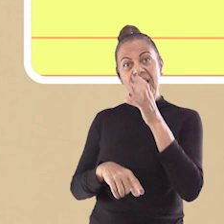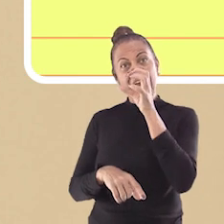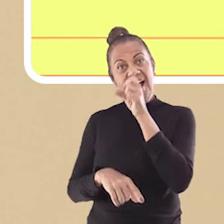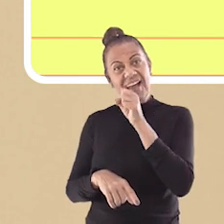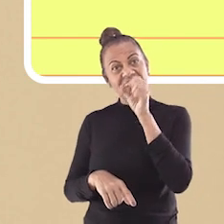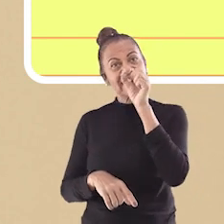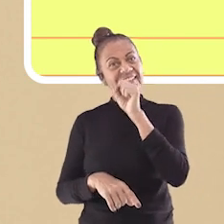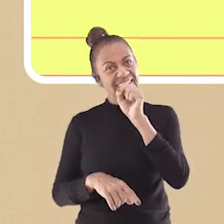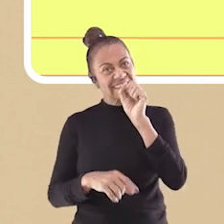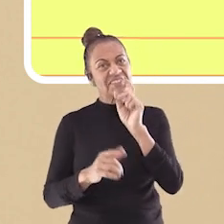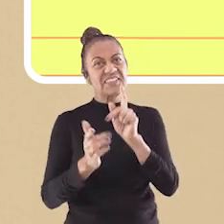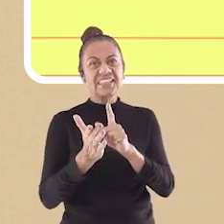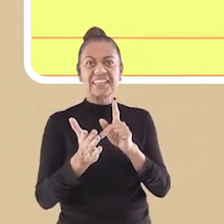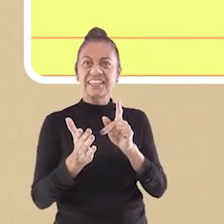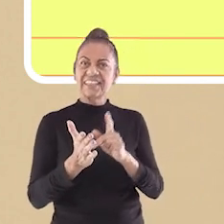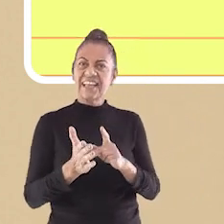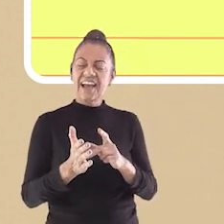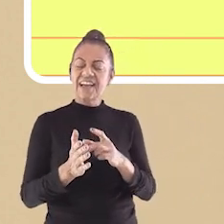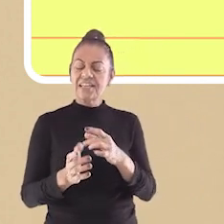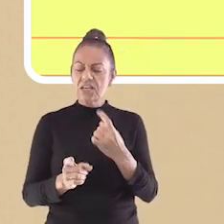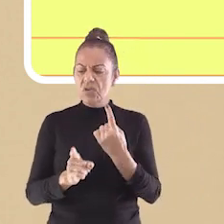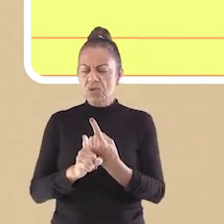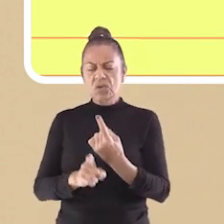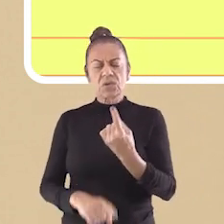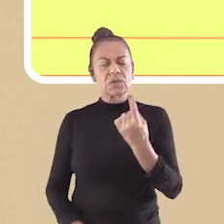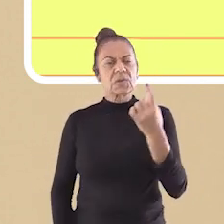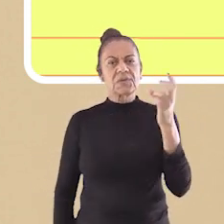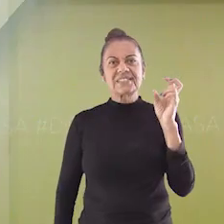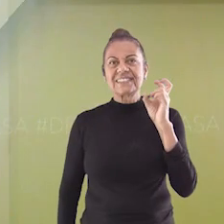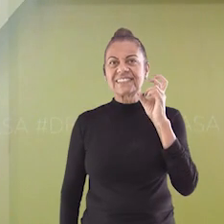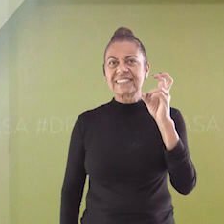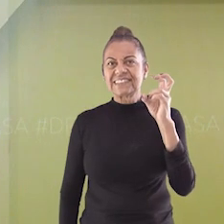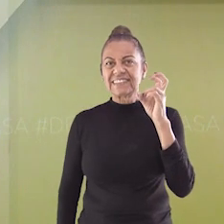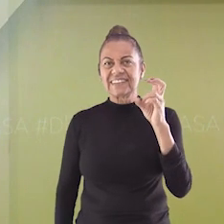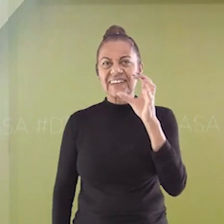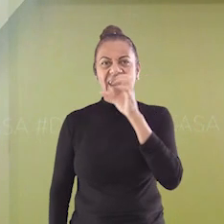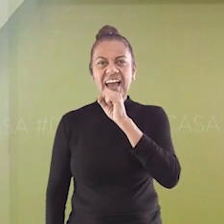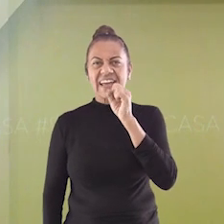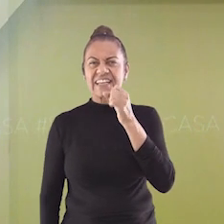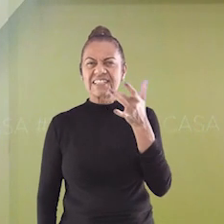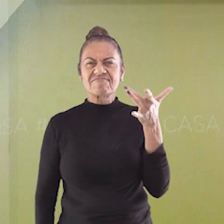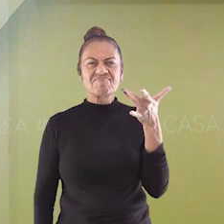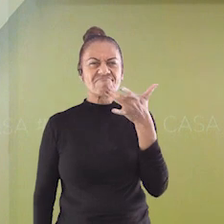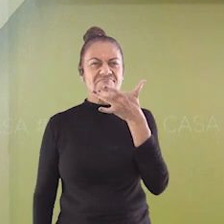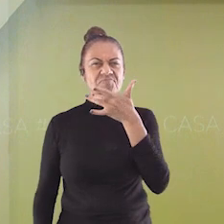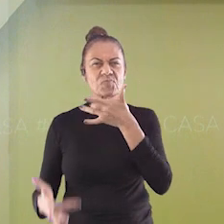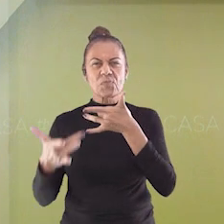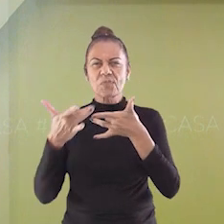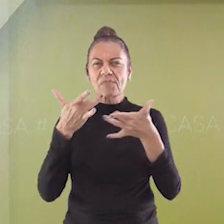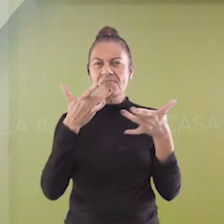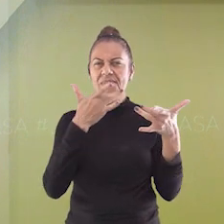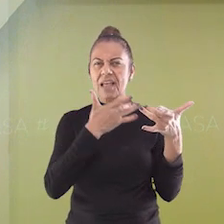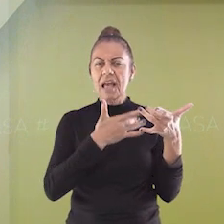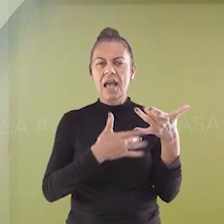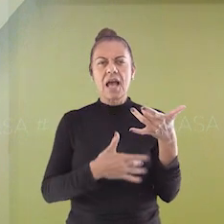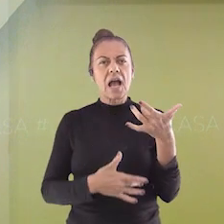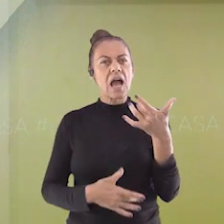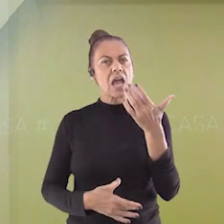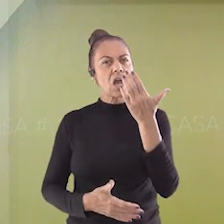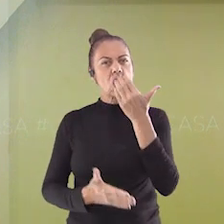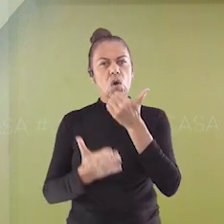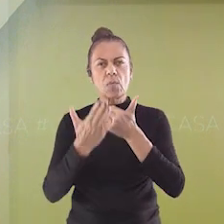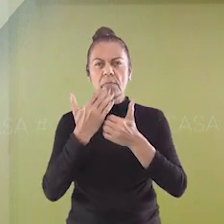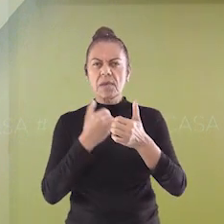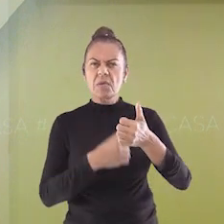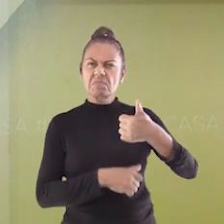mesmo, ela avistou 5 apetitosas laranjas e se deliciou comendo uma por uma.